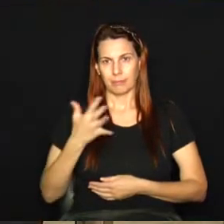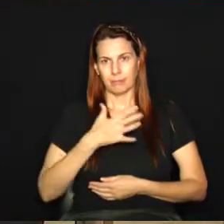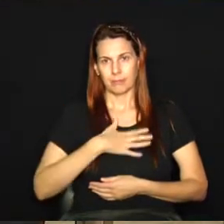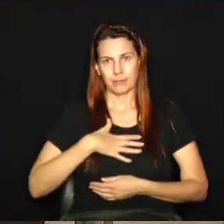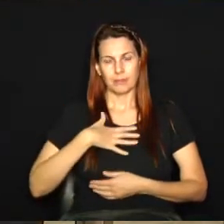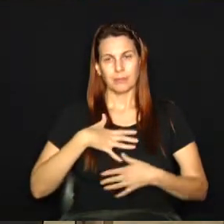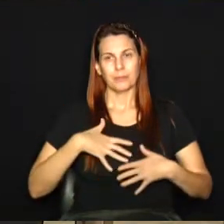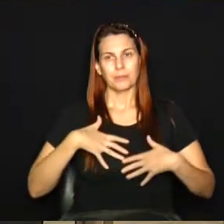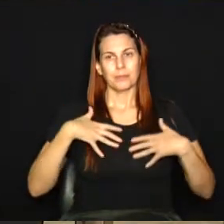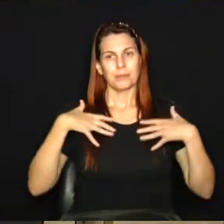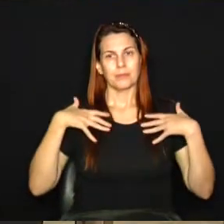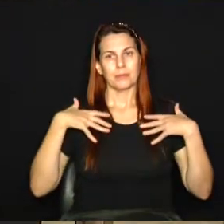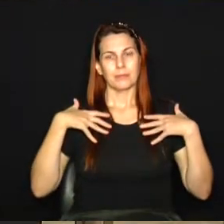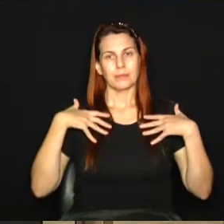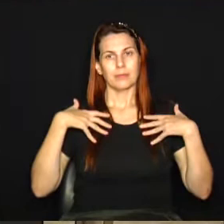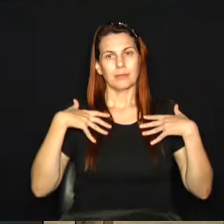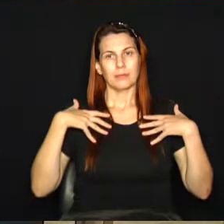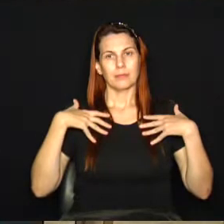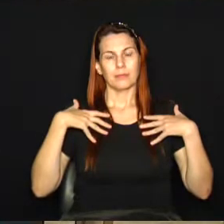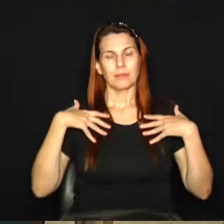satisfação em poder,